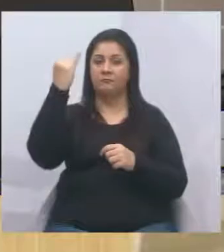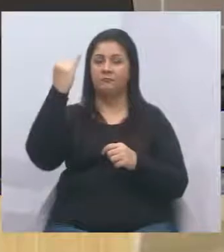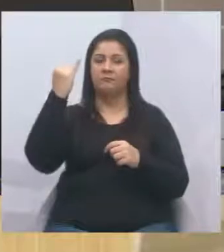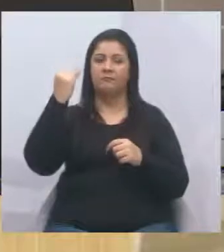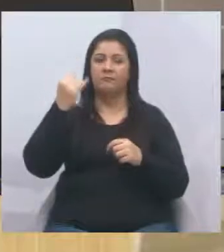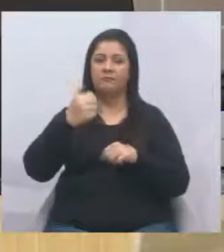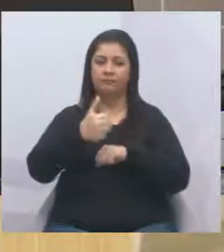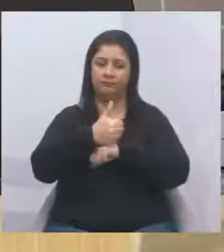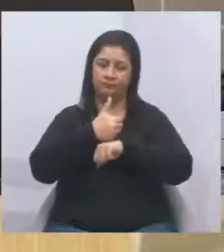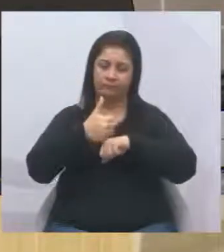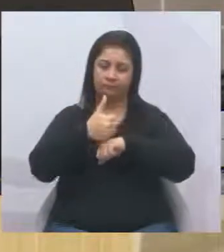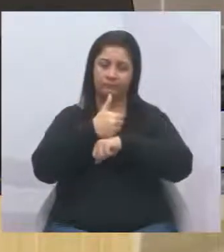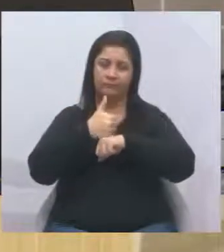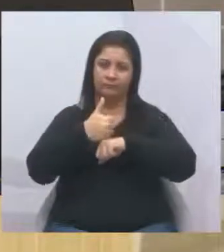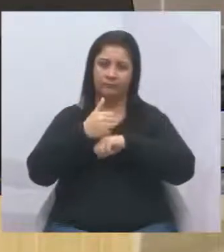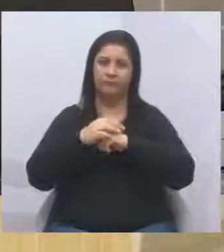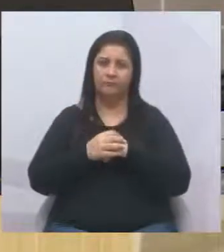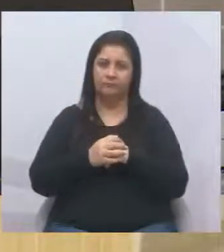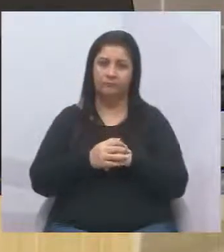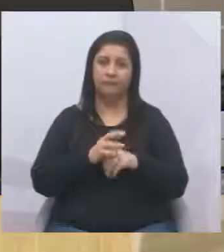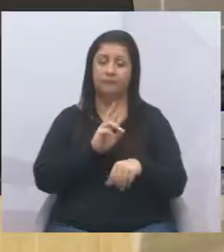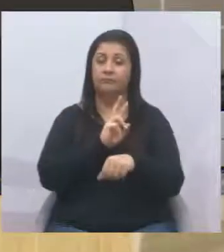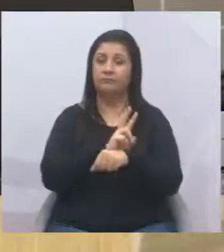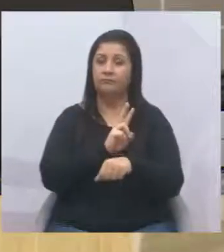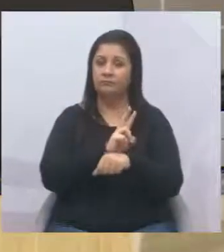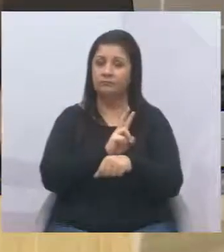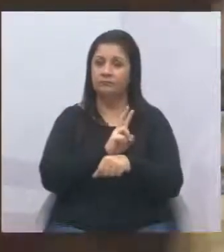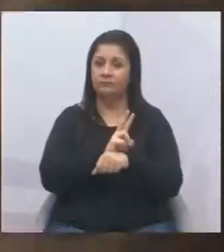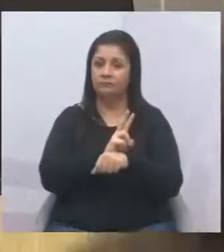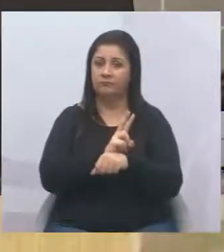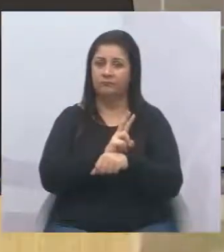reconhecemos todos os profissionais que cuidam e conscientizam